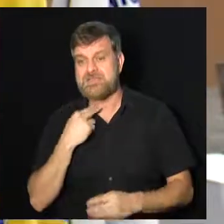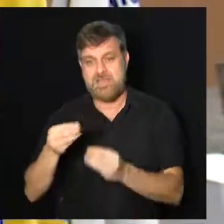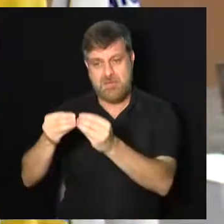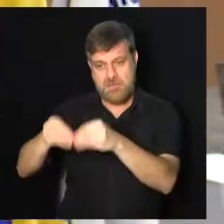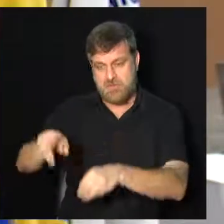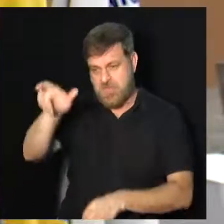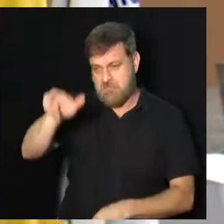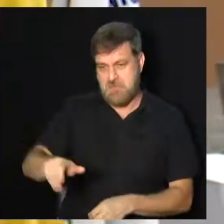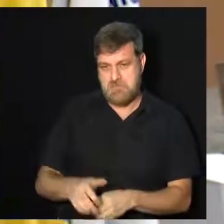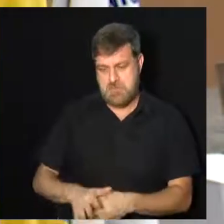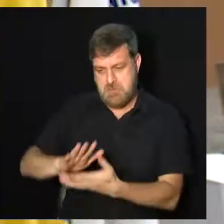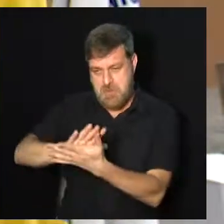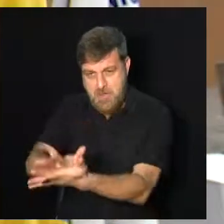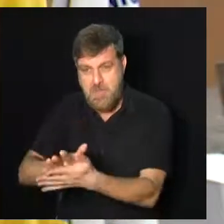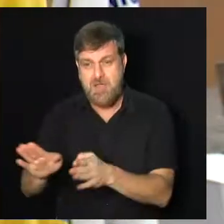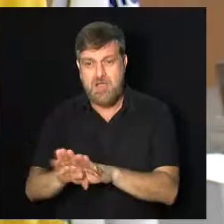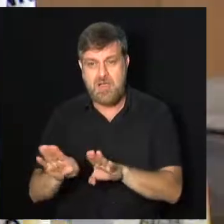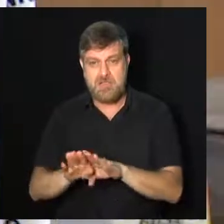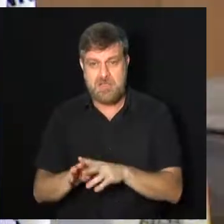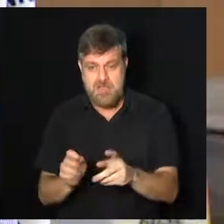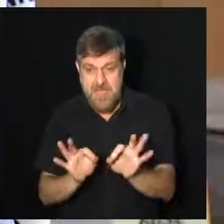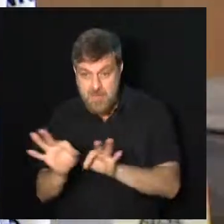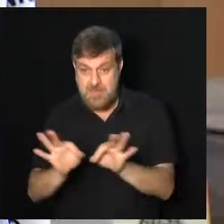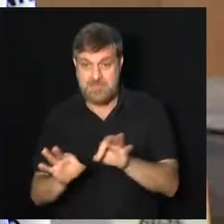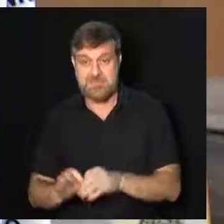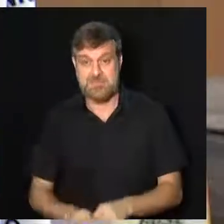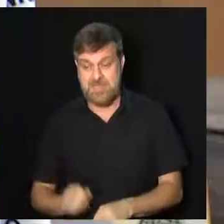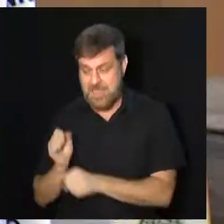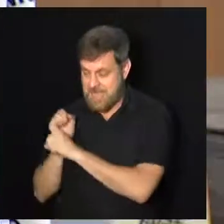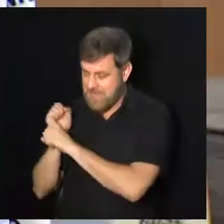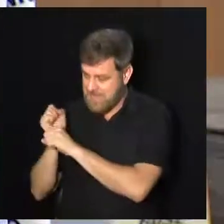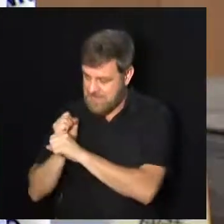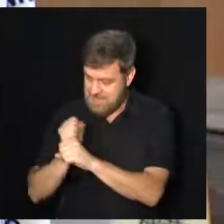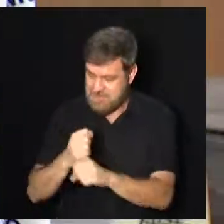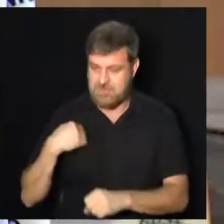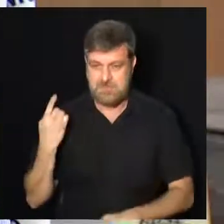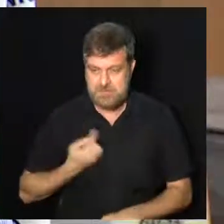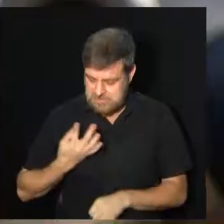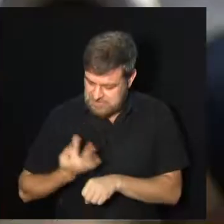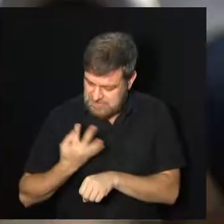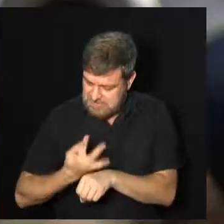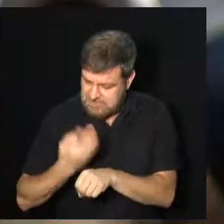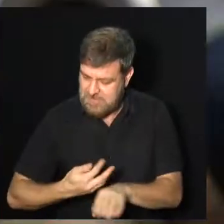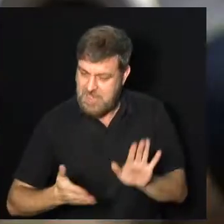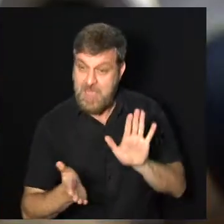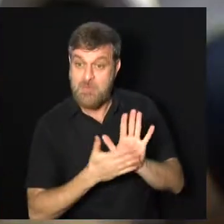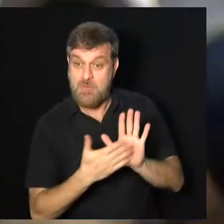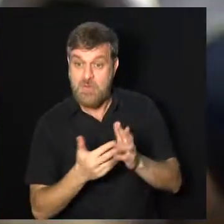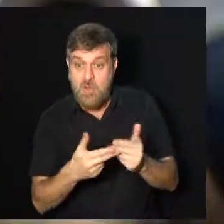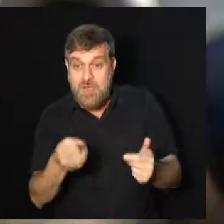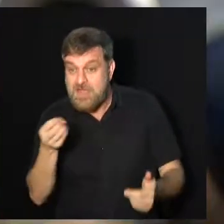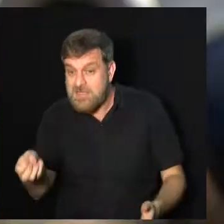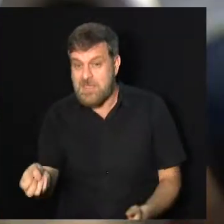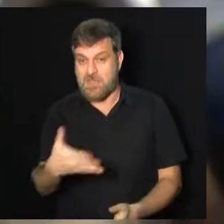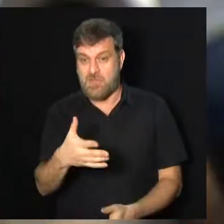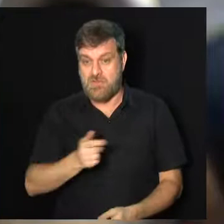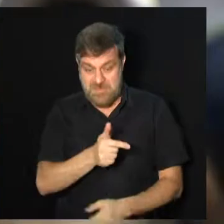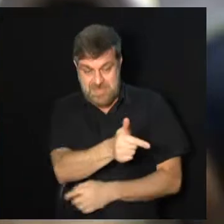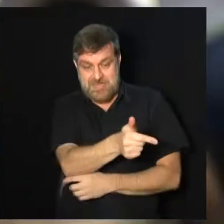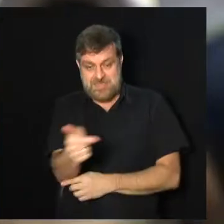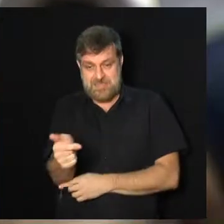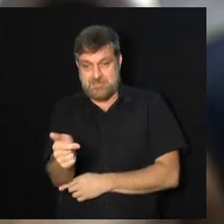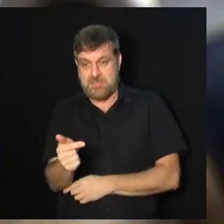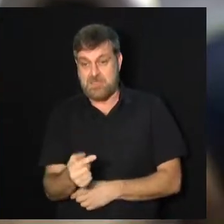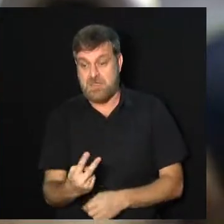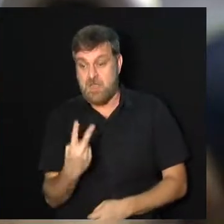o colega ou até mesmo a organização. Cada ano que passa a gente tenta propor coisas novas para os servidores, principalmente nessa semana. Já